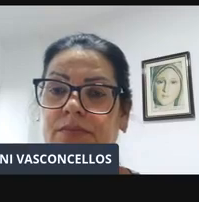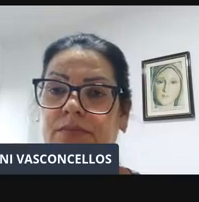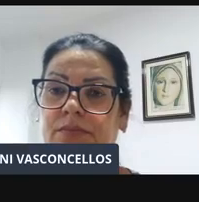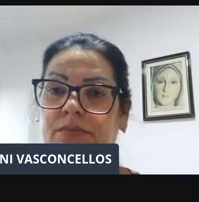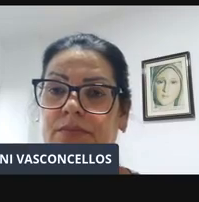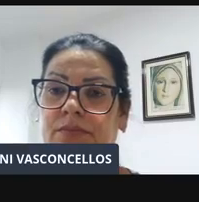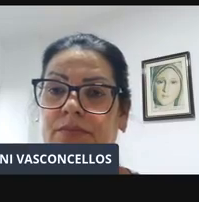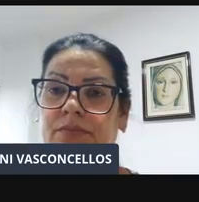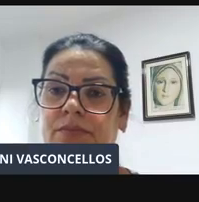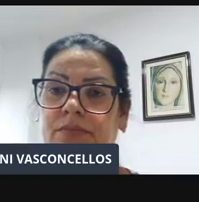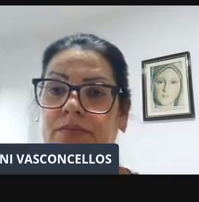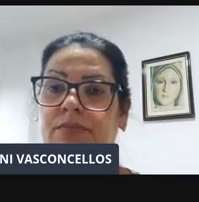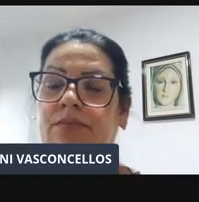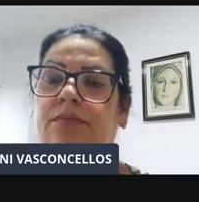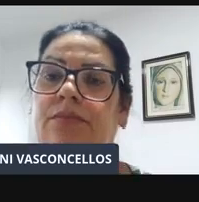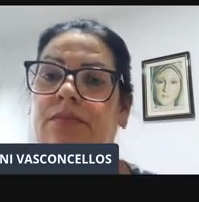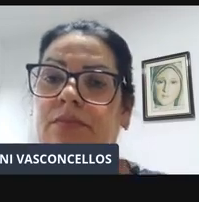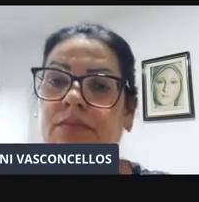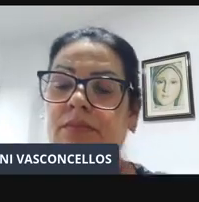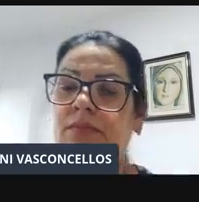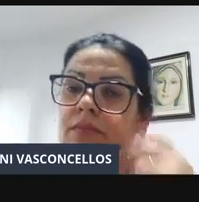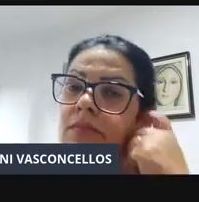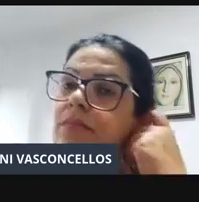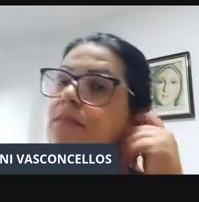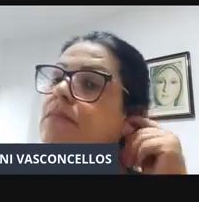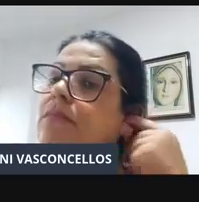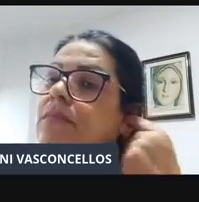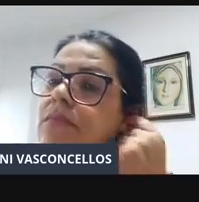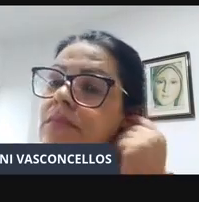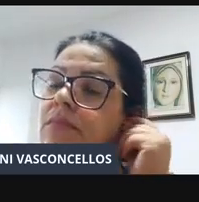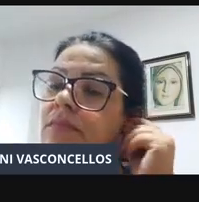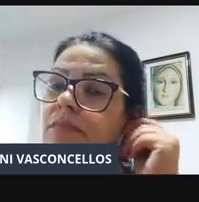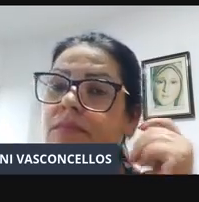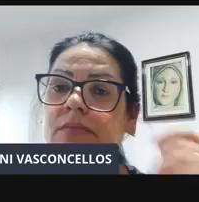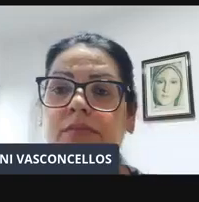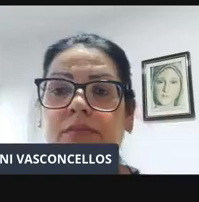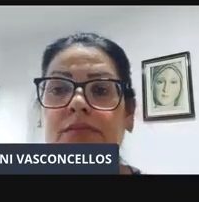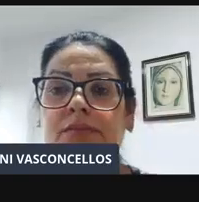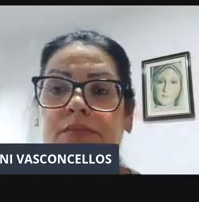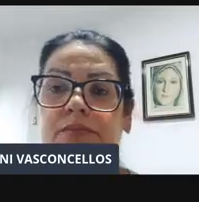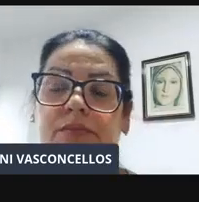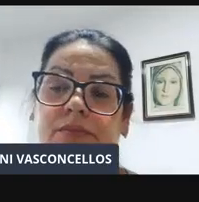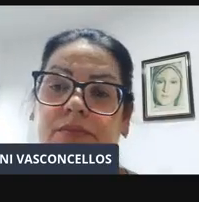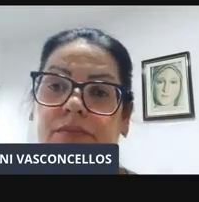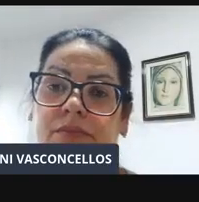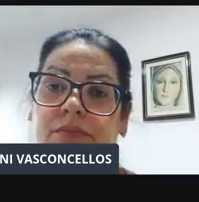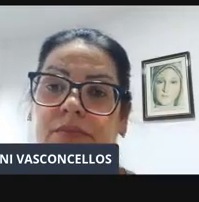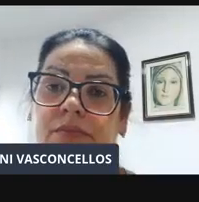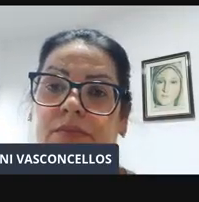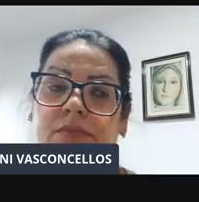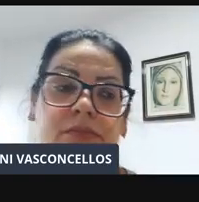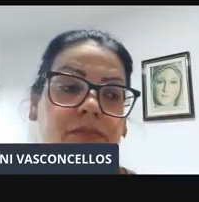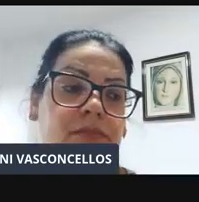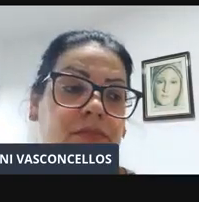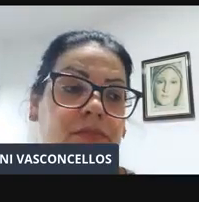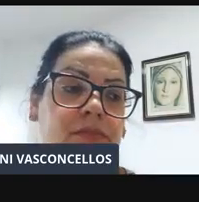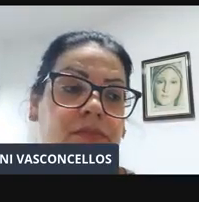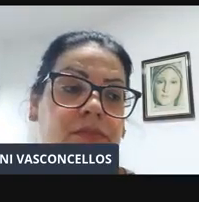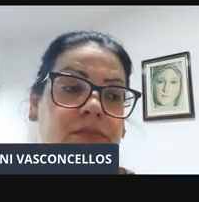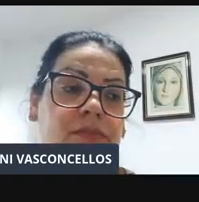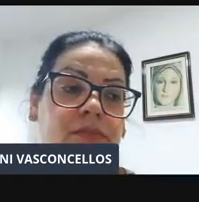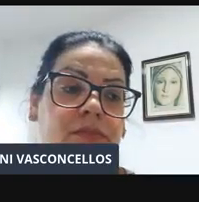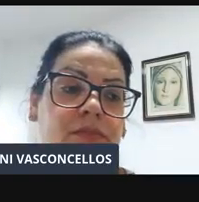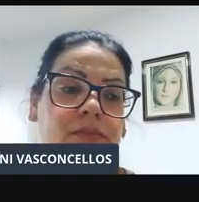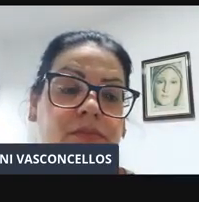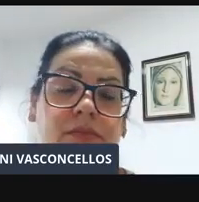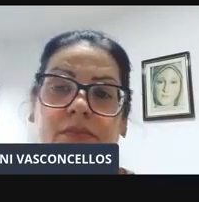Piraí. No mínimo 11 milhões teriam que ser empregados em Valença. E aí de 33 bilhões a gente já cai para 2 milhões de reais a